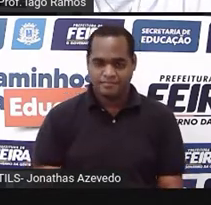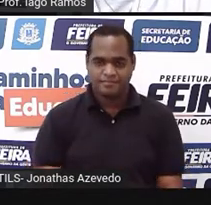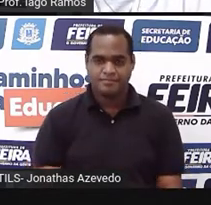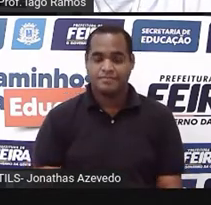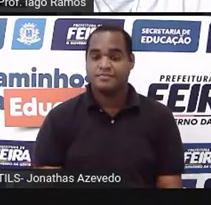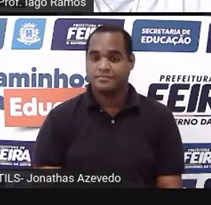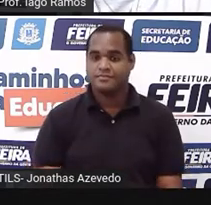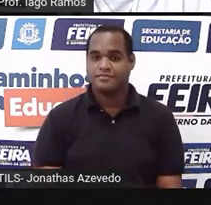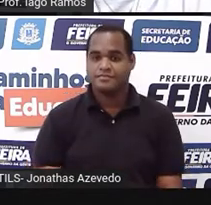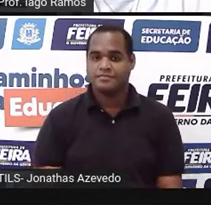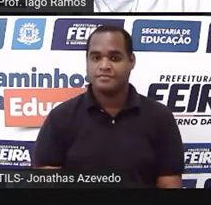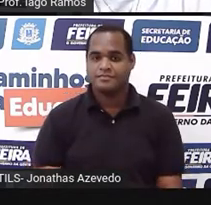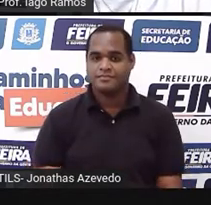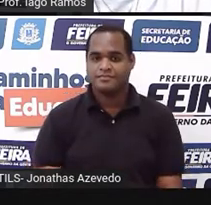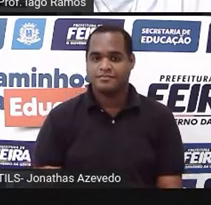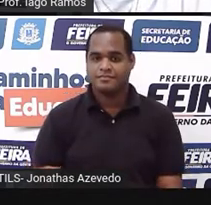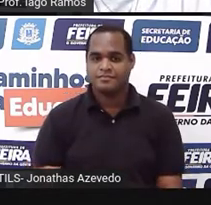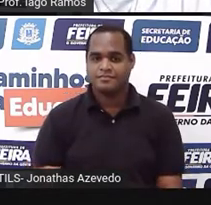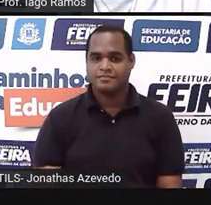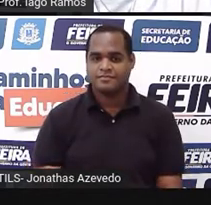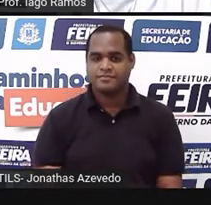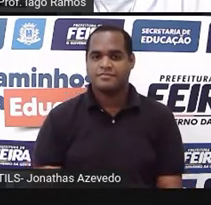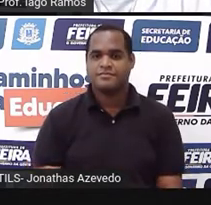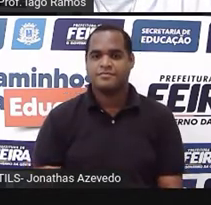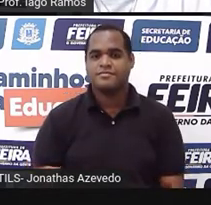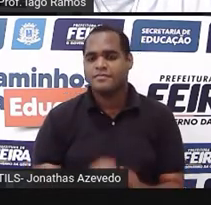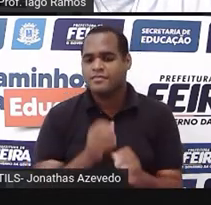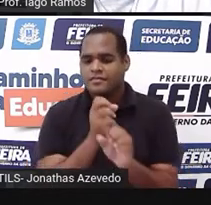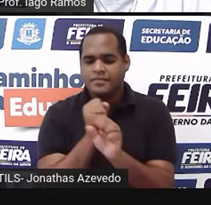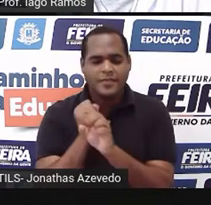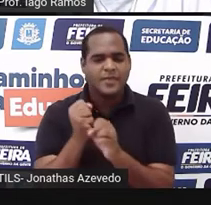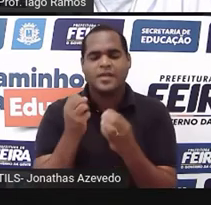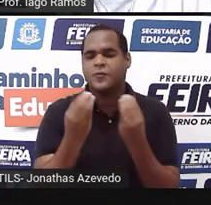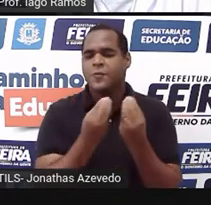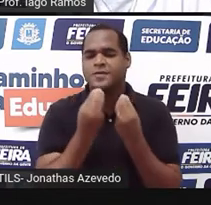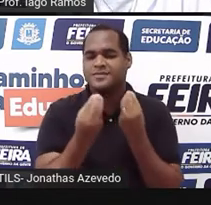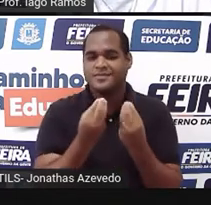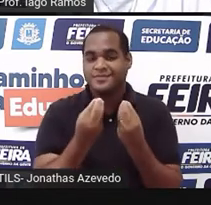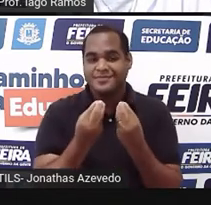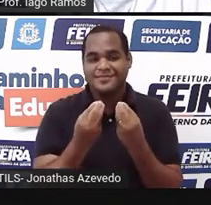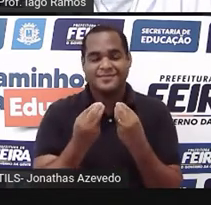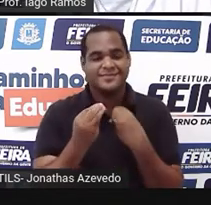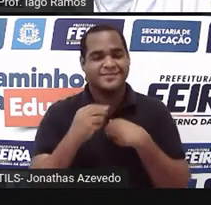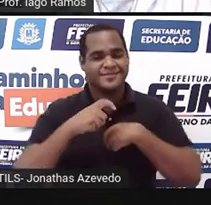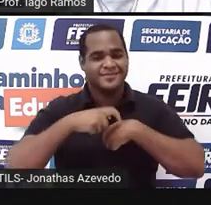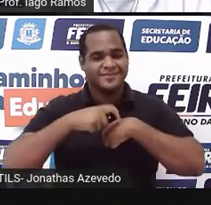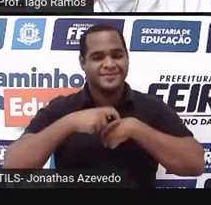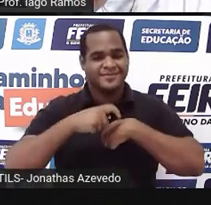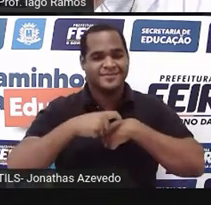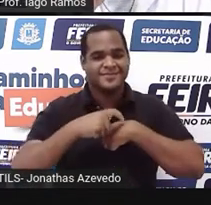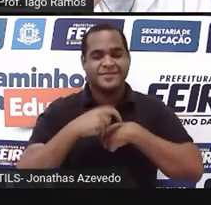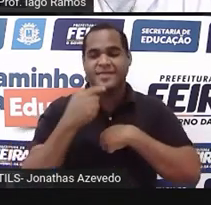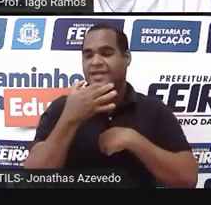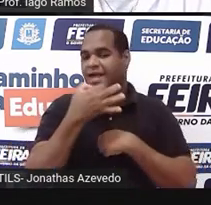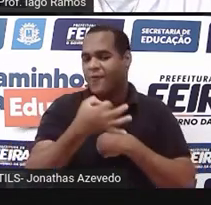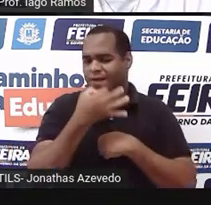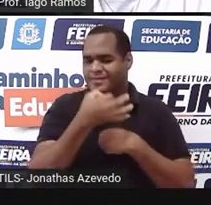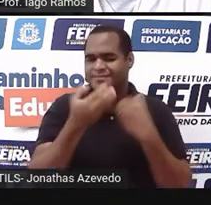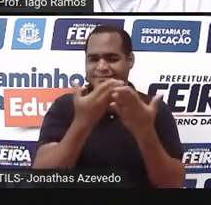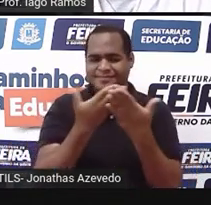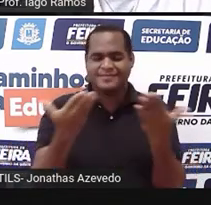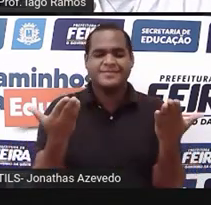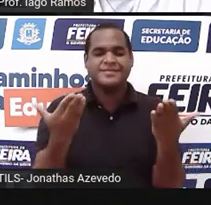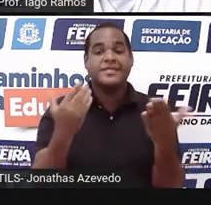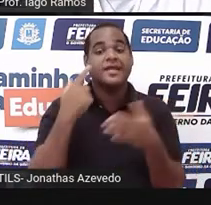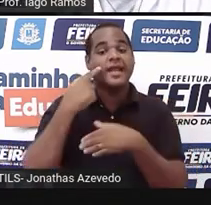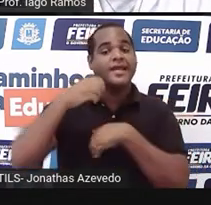há como determinar a área de um trapézio o tempo deixa eu te dar uma dica que eu